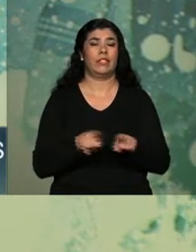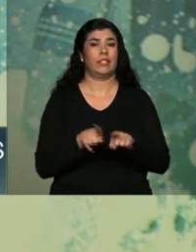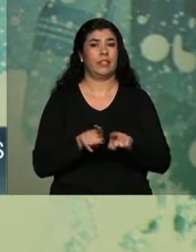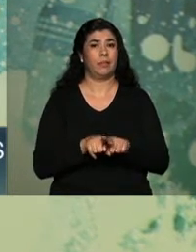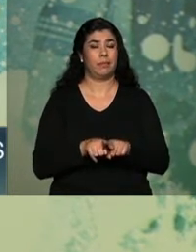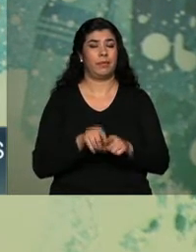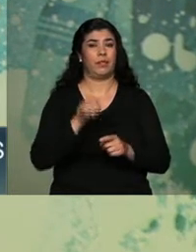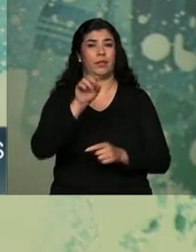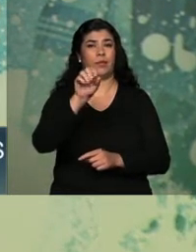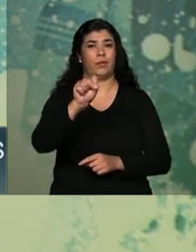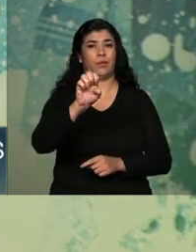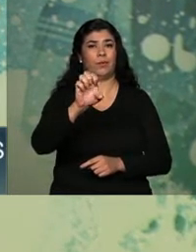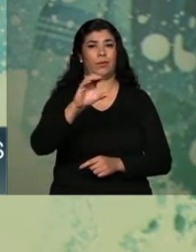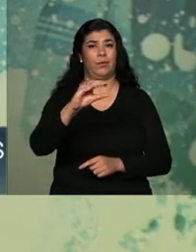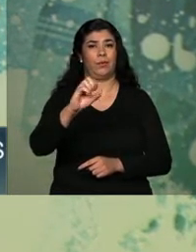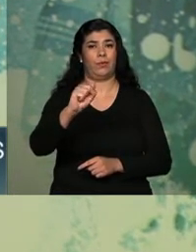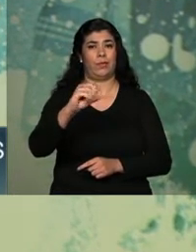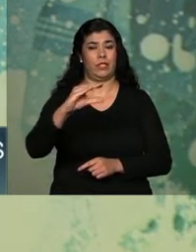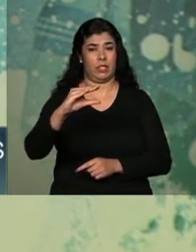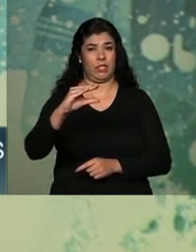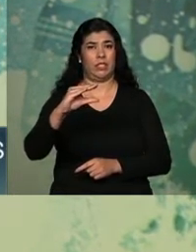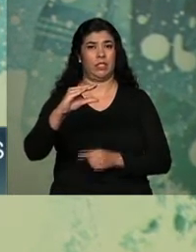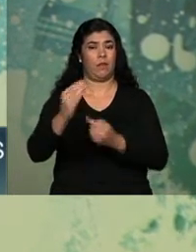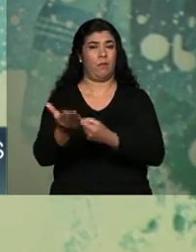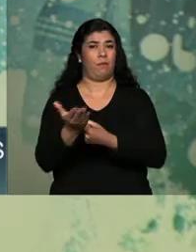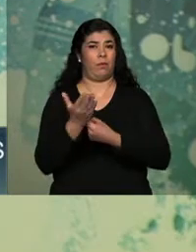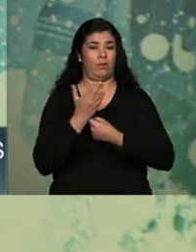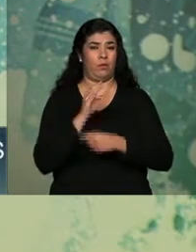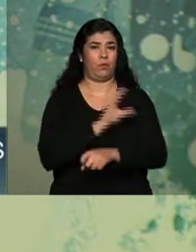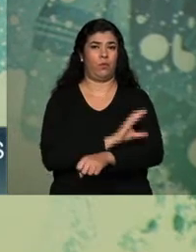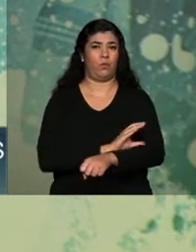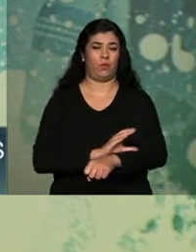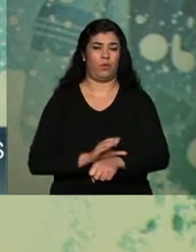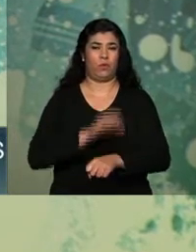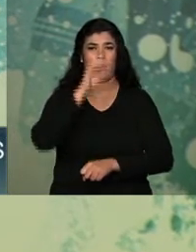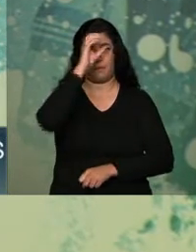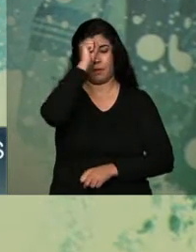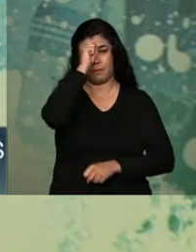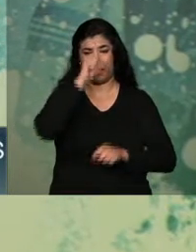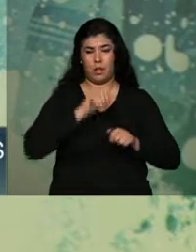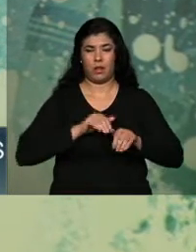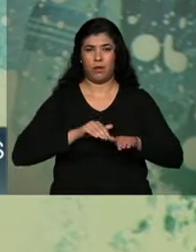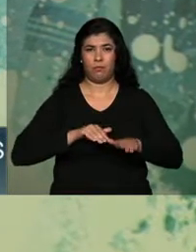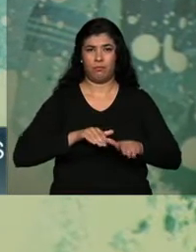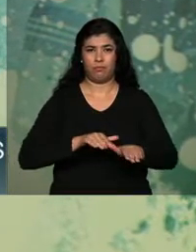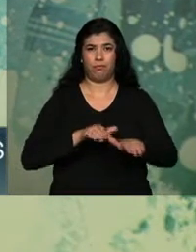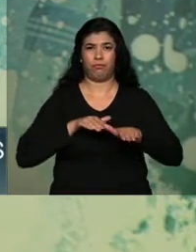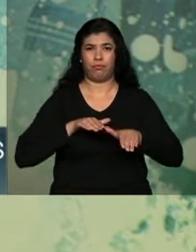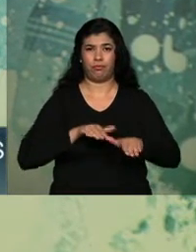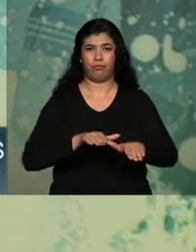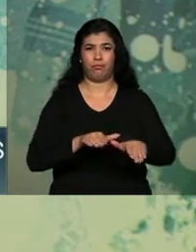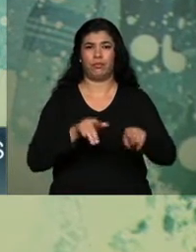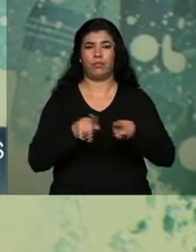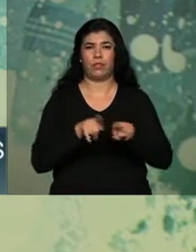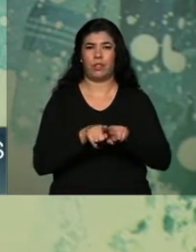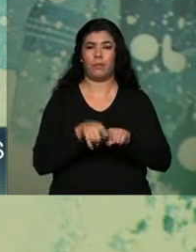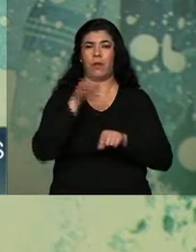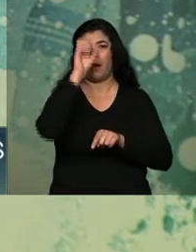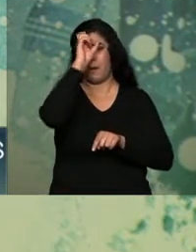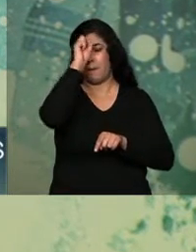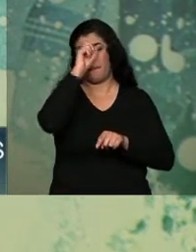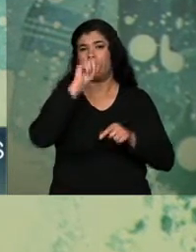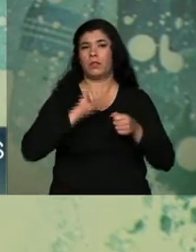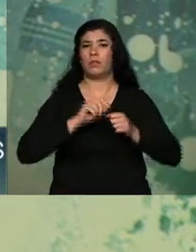me proporcionou o meu curso de aprendizado de costura. Com ele eu aprendi o